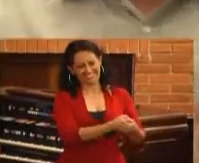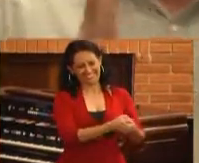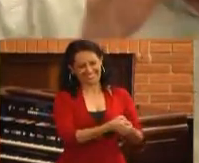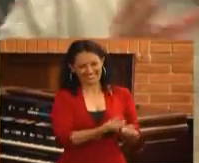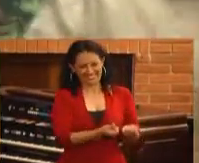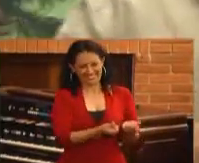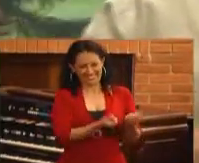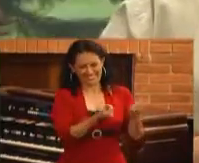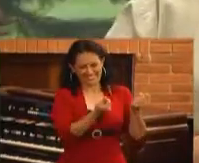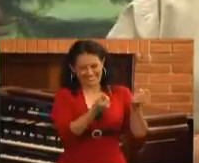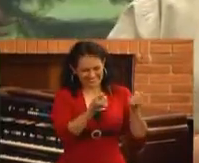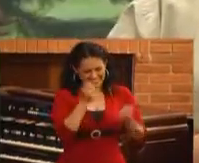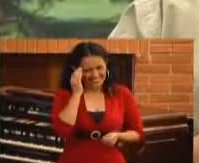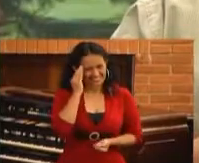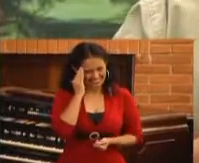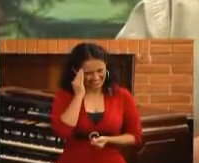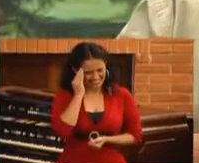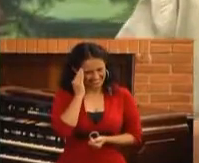E ele vai.